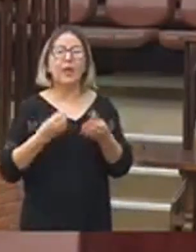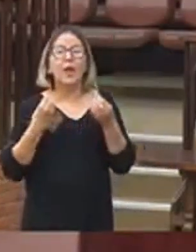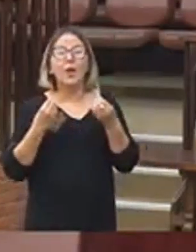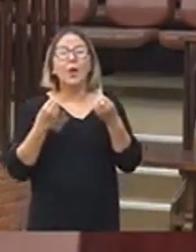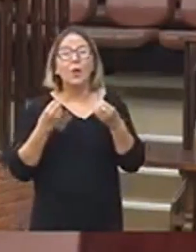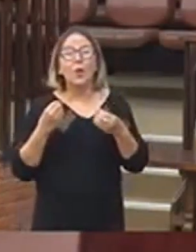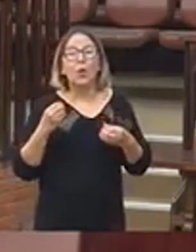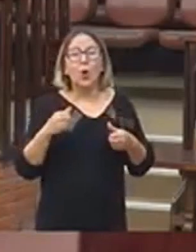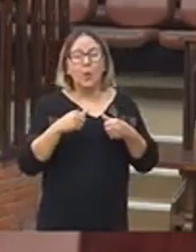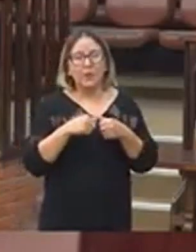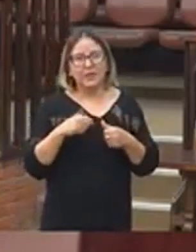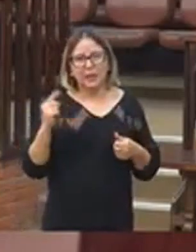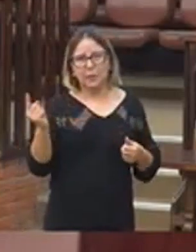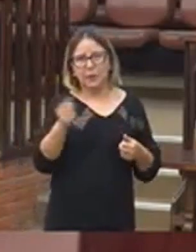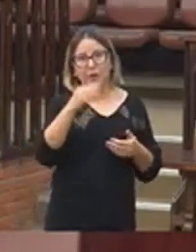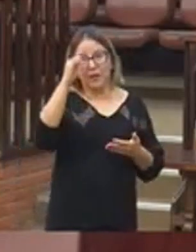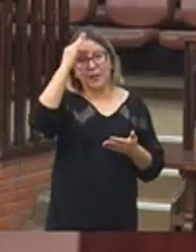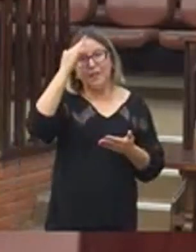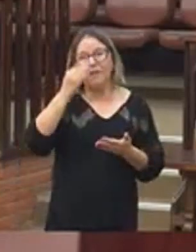estamos em nossa fé?